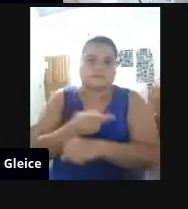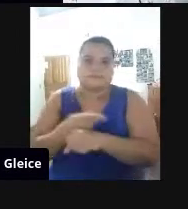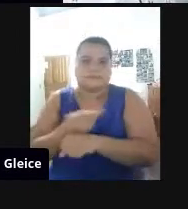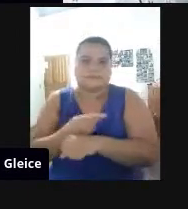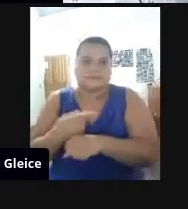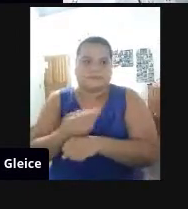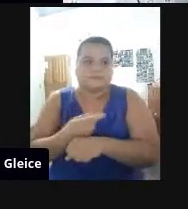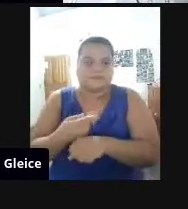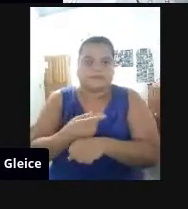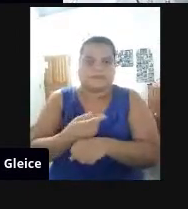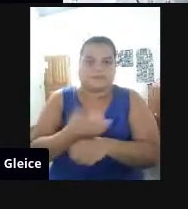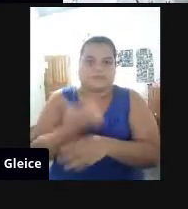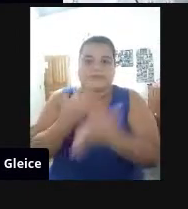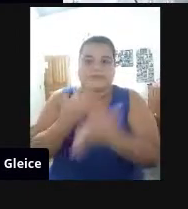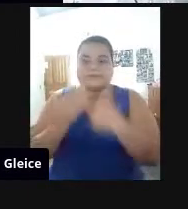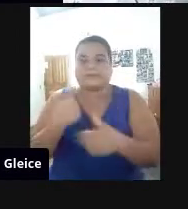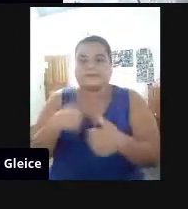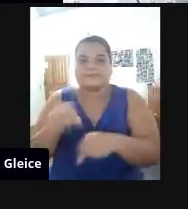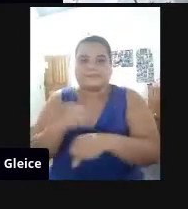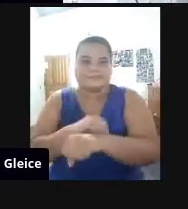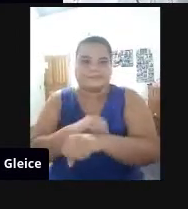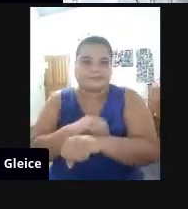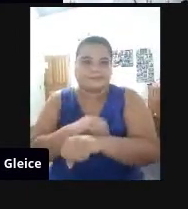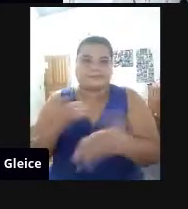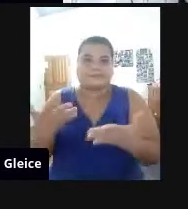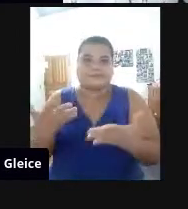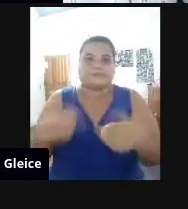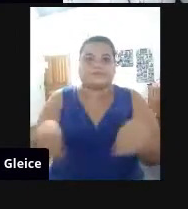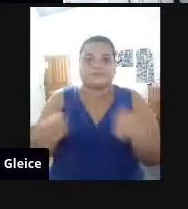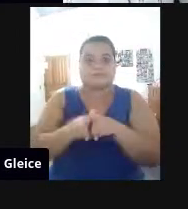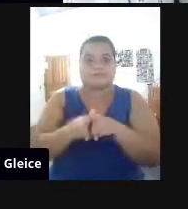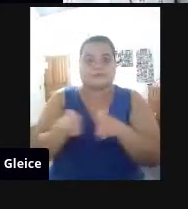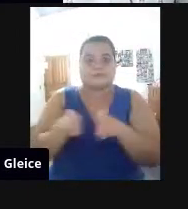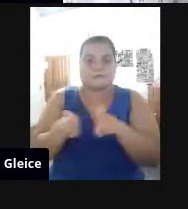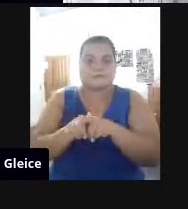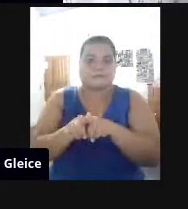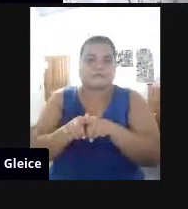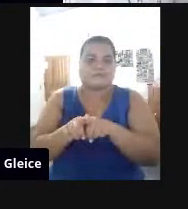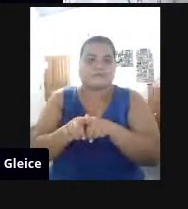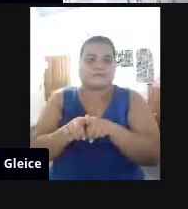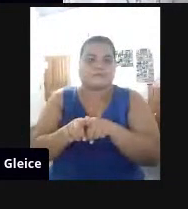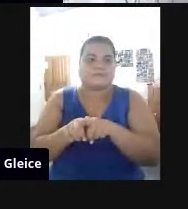talvez esse indivíduo apresente. Mas também nós temos alergias